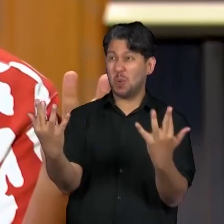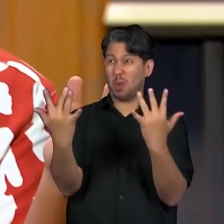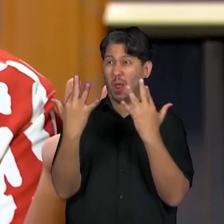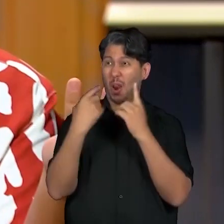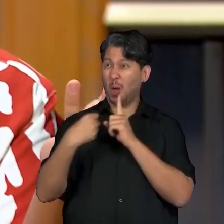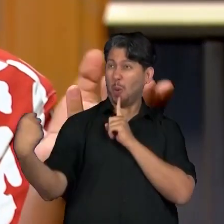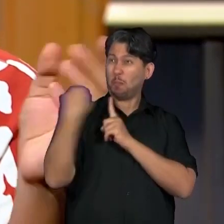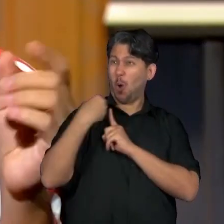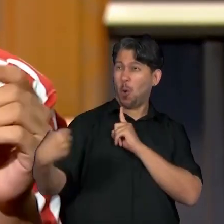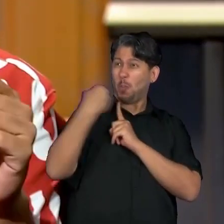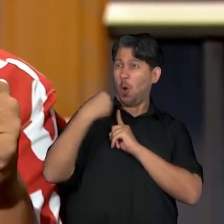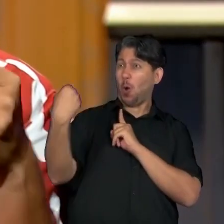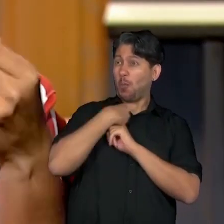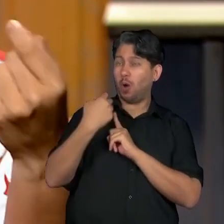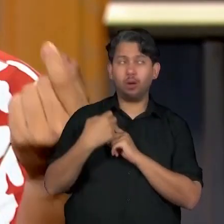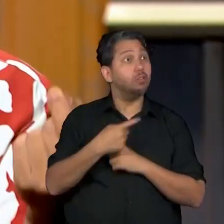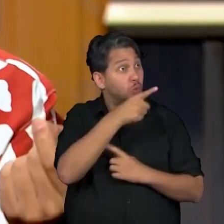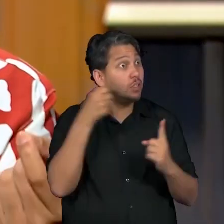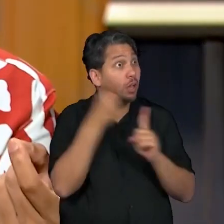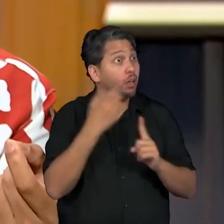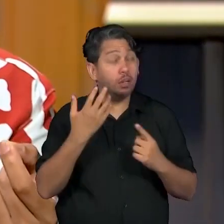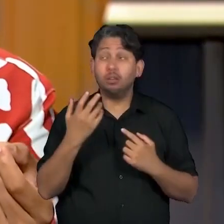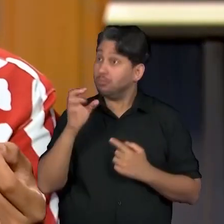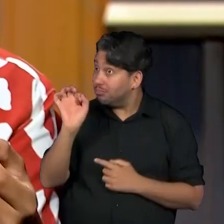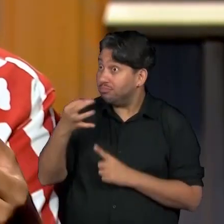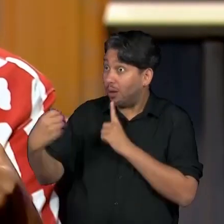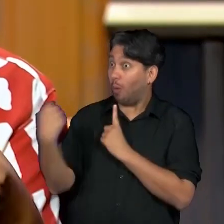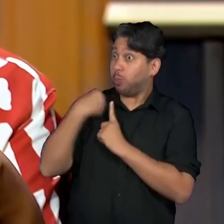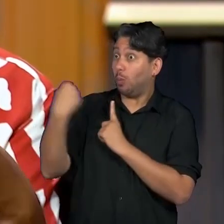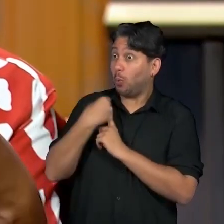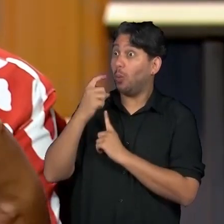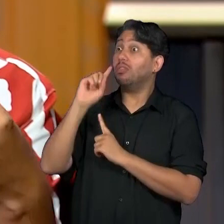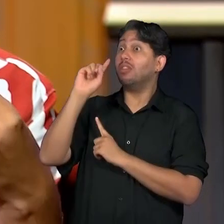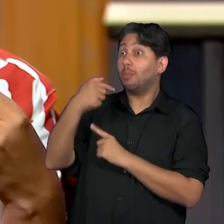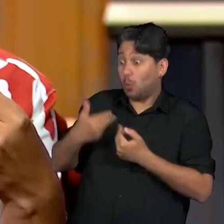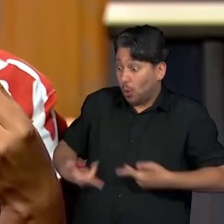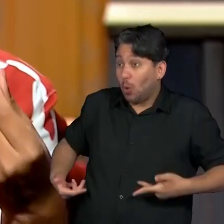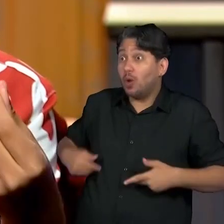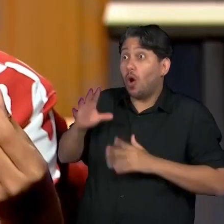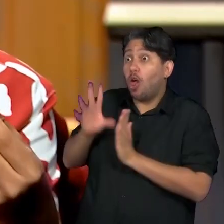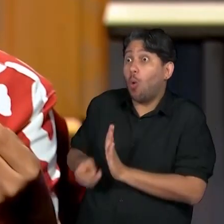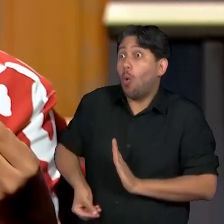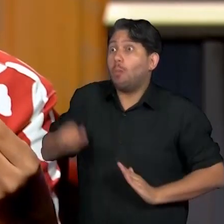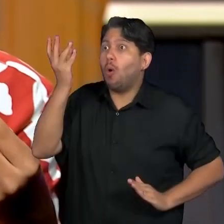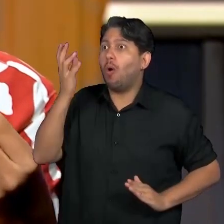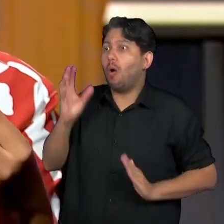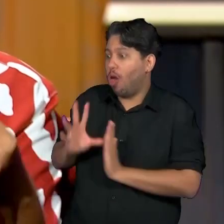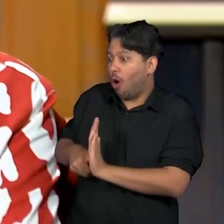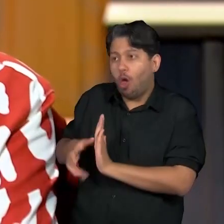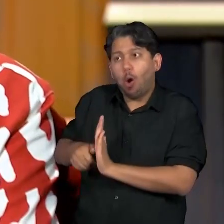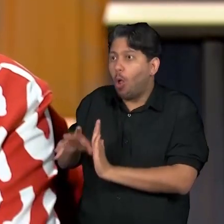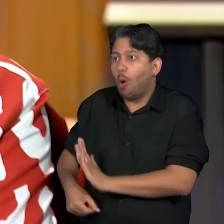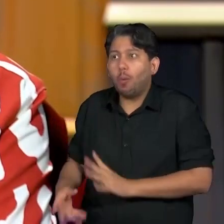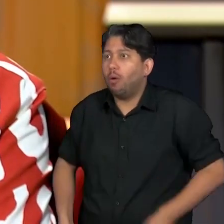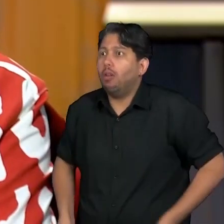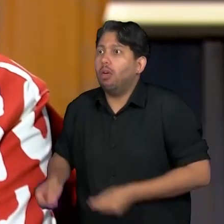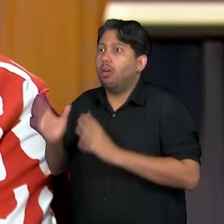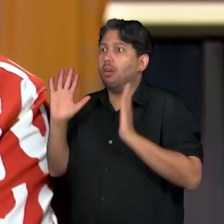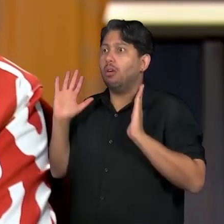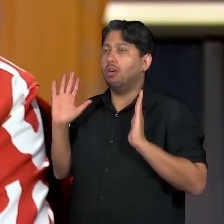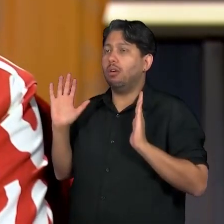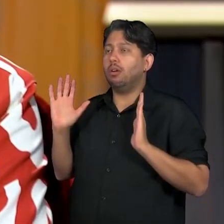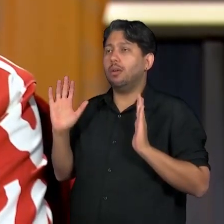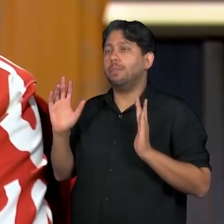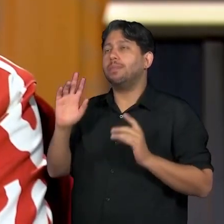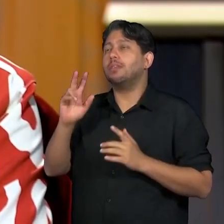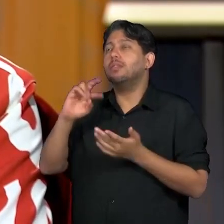racista que co entendeu-se eh eh de um jeito bastante perverso que se me colocassem como